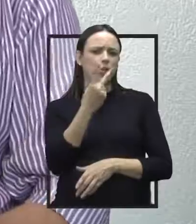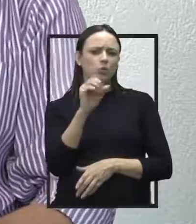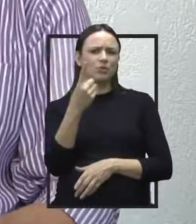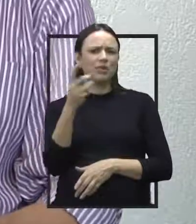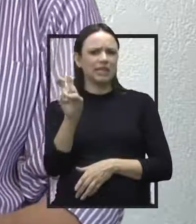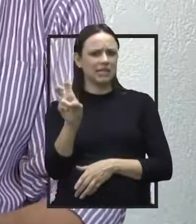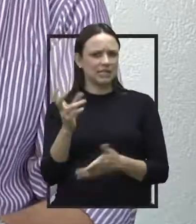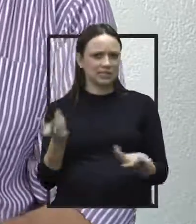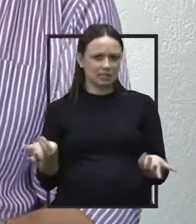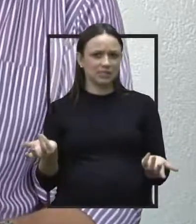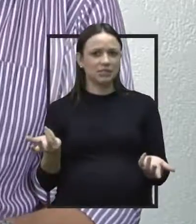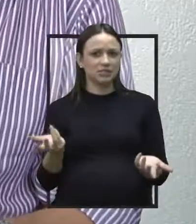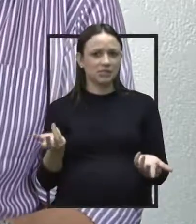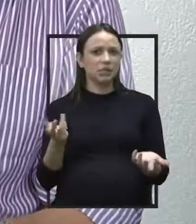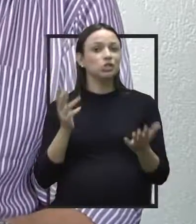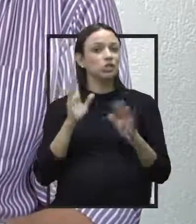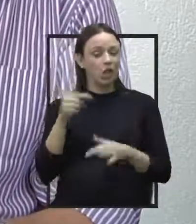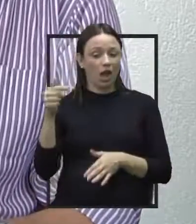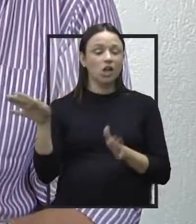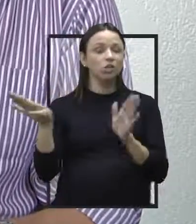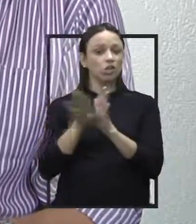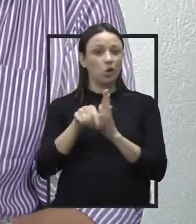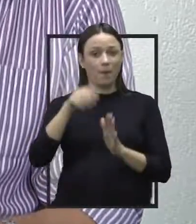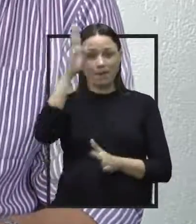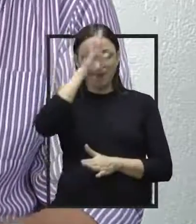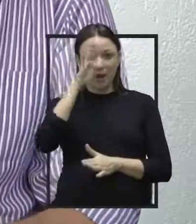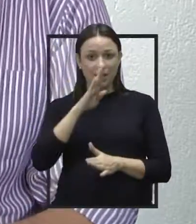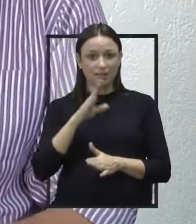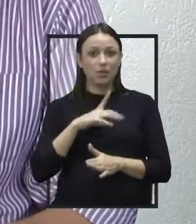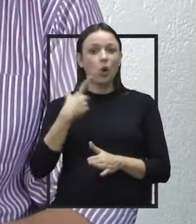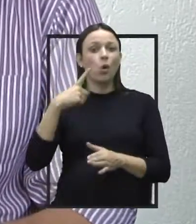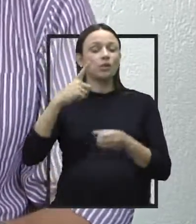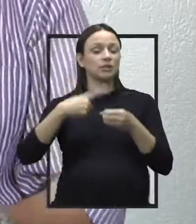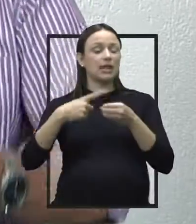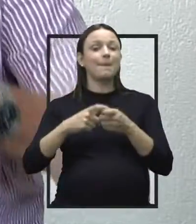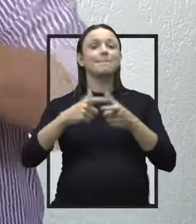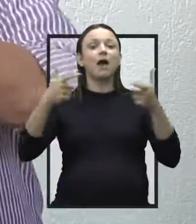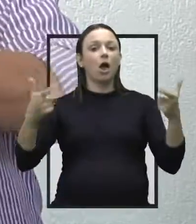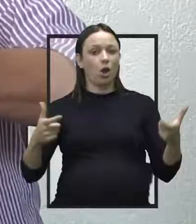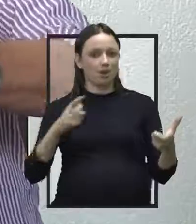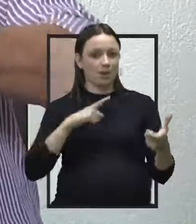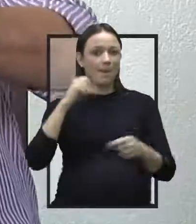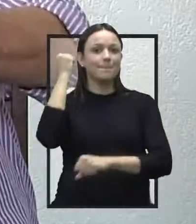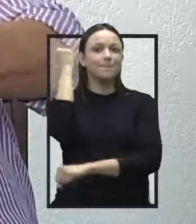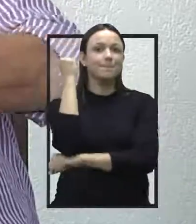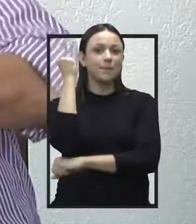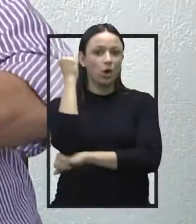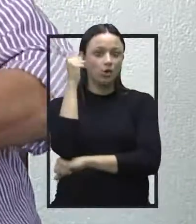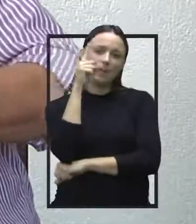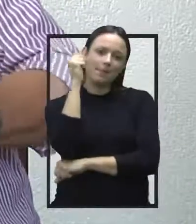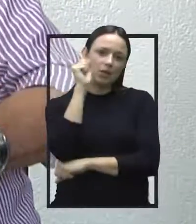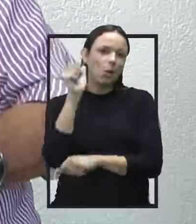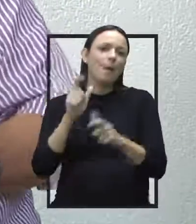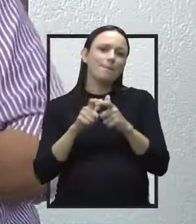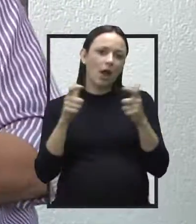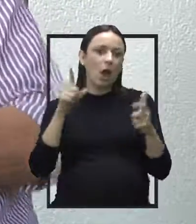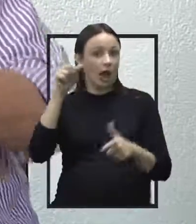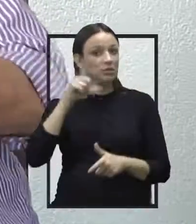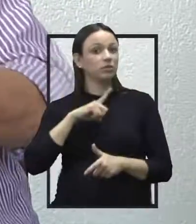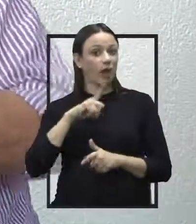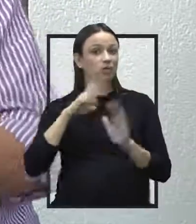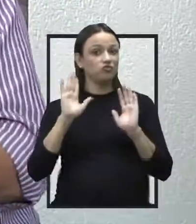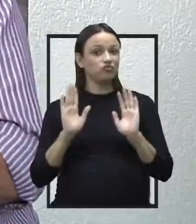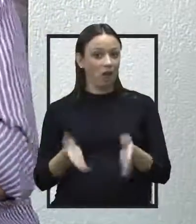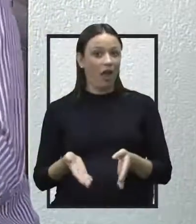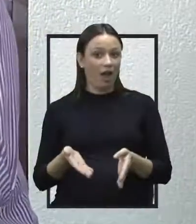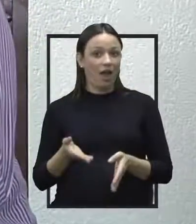me parece, e já está vindo para o Brasil, em outras cidades maiores já tem, como eu falei, em Brotas, que não é maior do que nós, mas também já tem